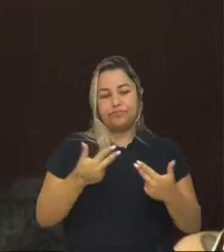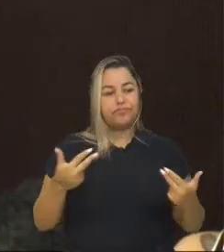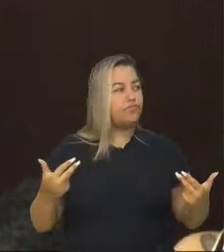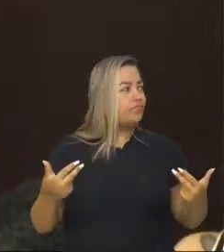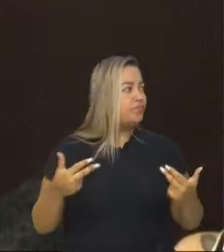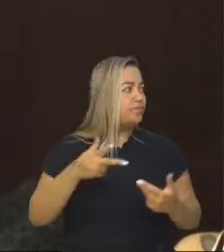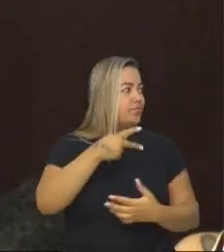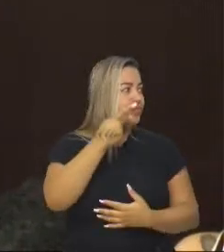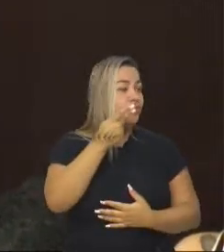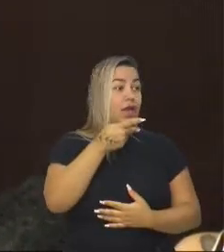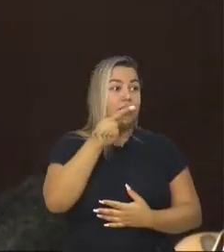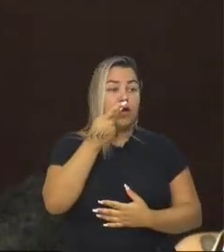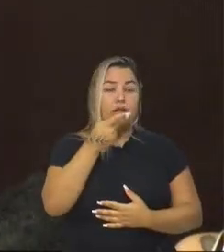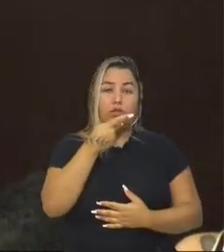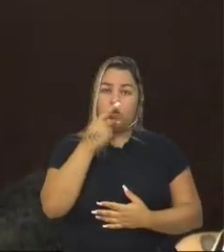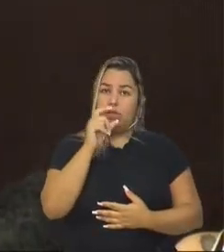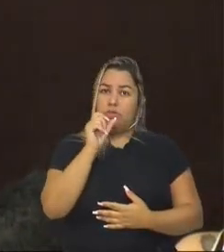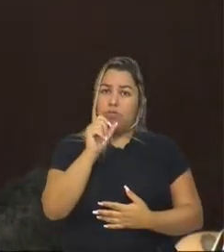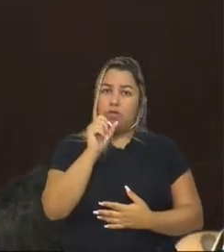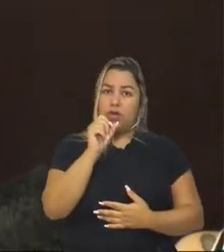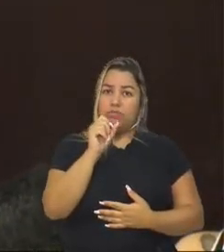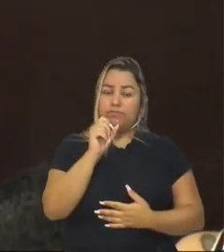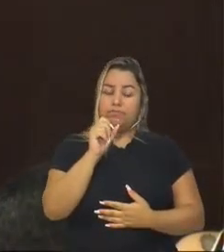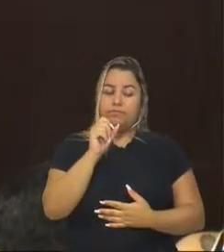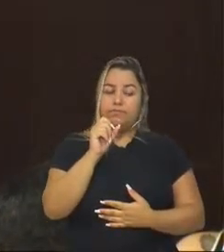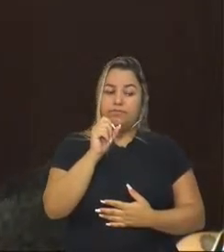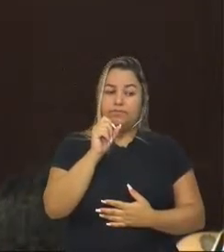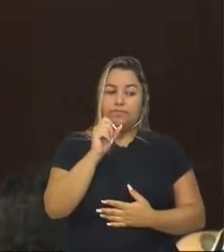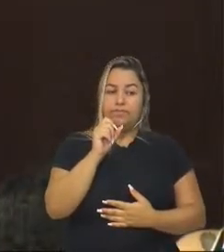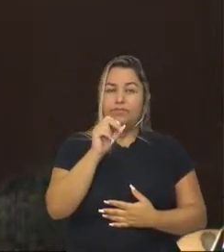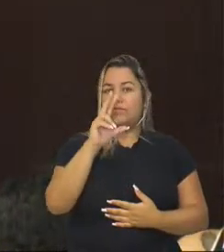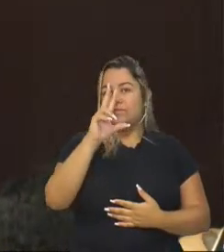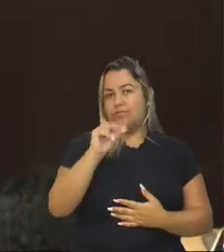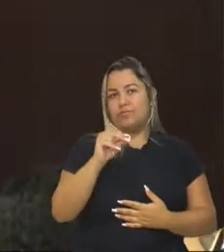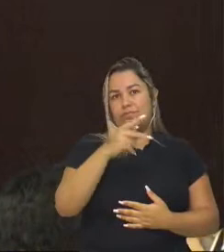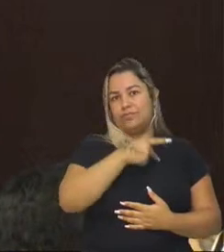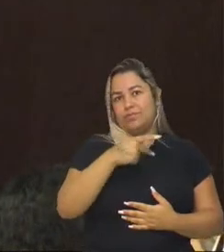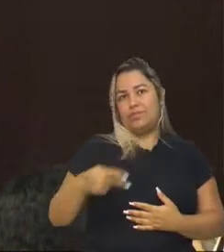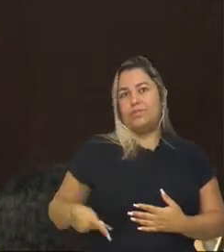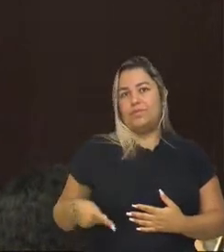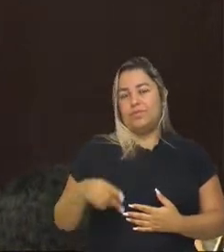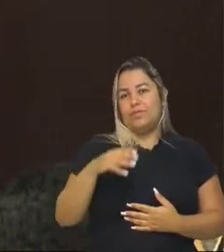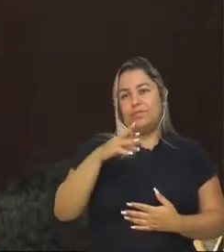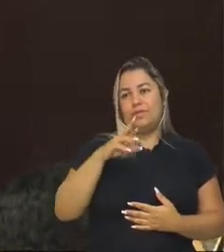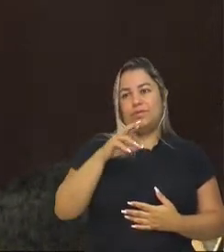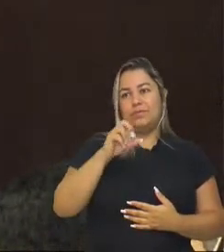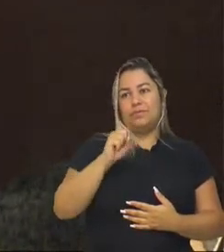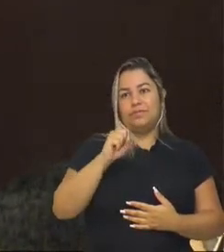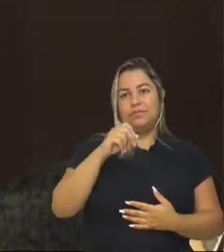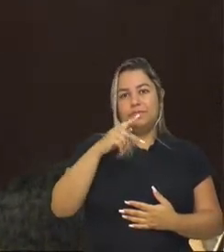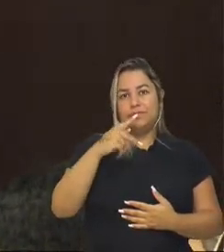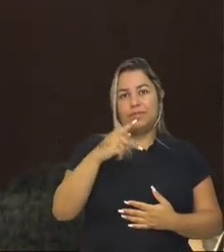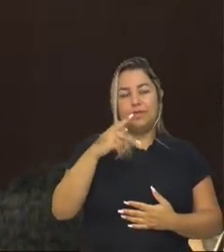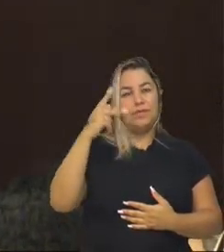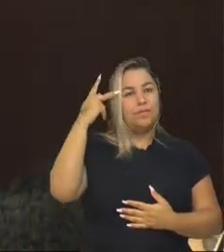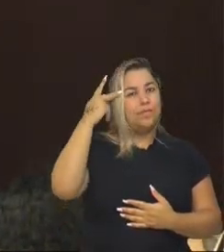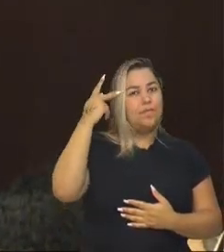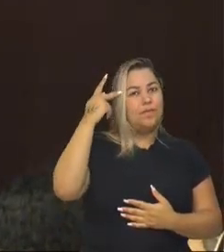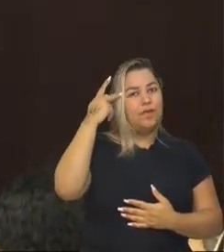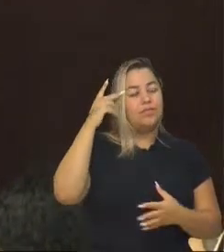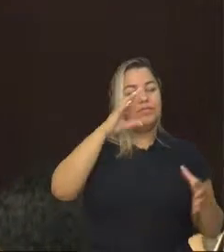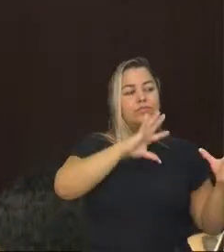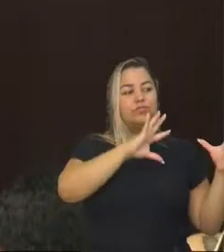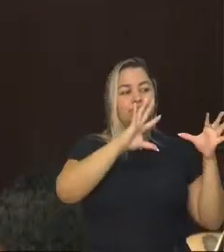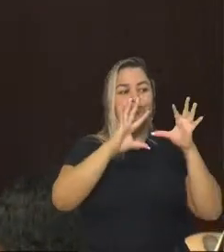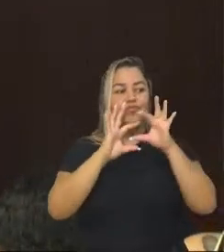acabou falando: sabe, Chloe, você ainda vai ser presidenta do CRP São Paulo. E no momento que ele falou isso, dado o contexto